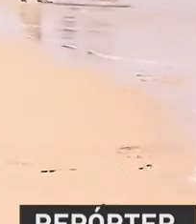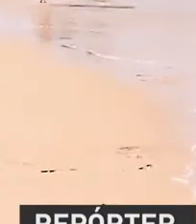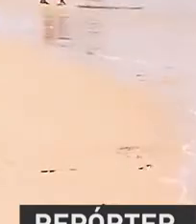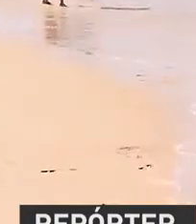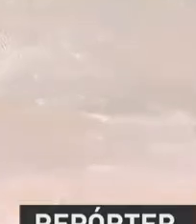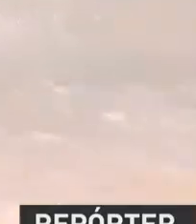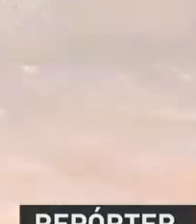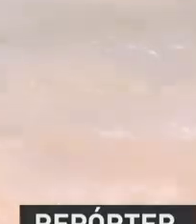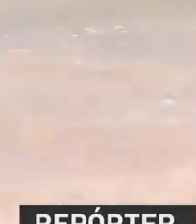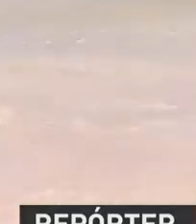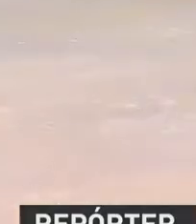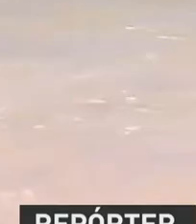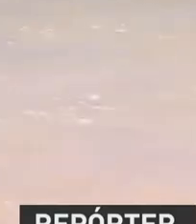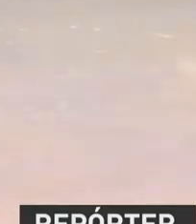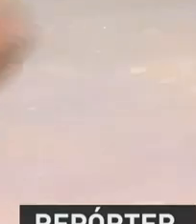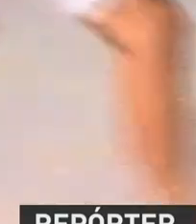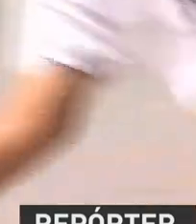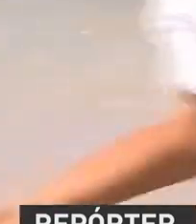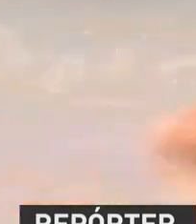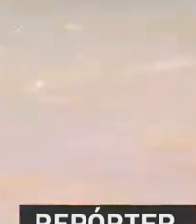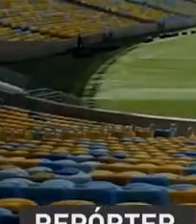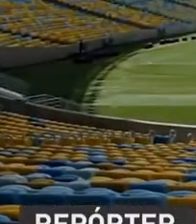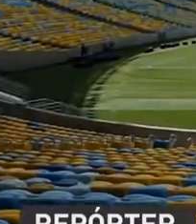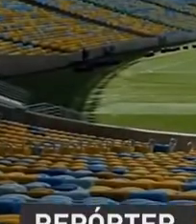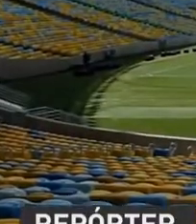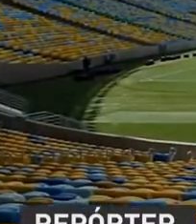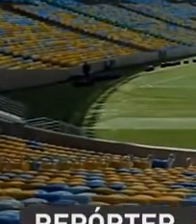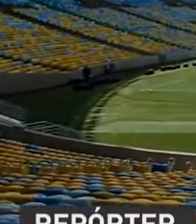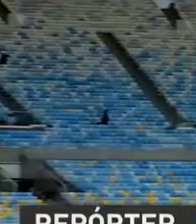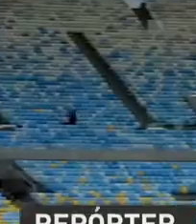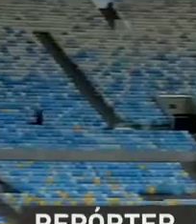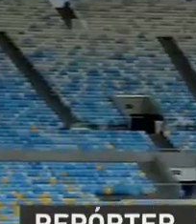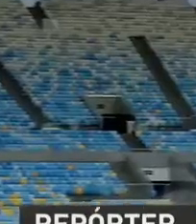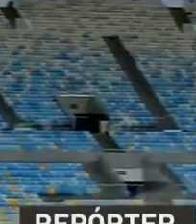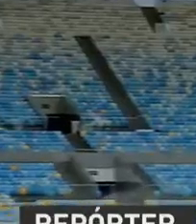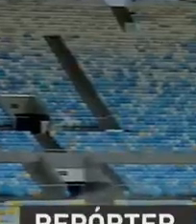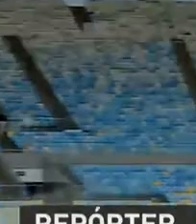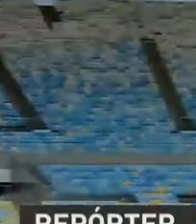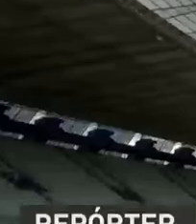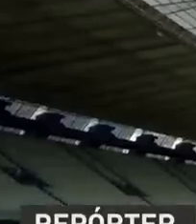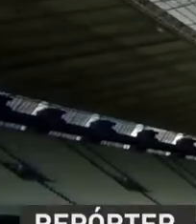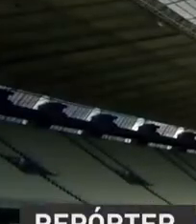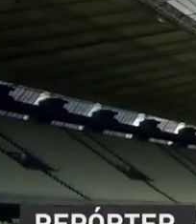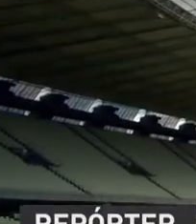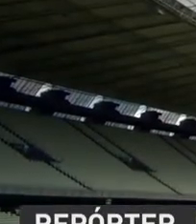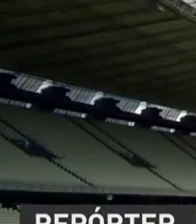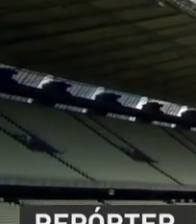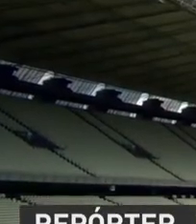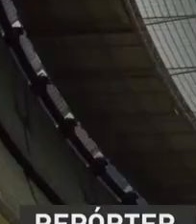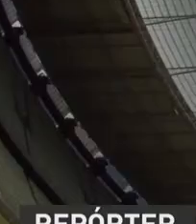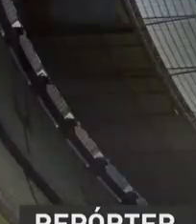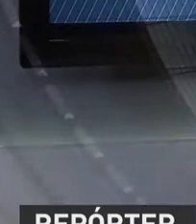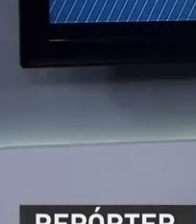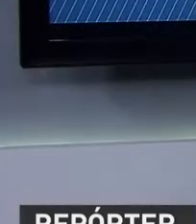brasileiro, um mulato prisioneiro, vou cantar-te nos meus